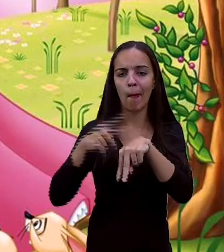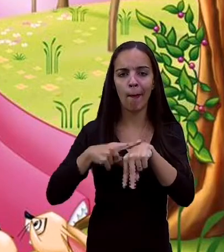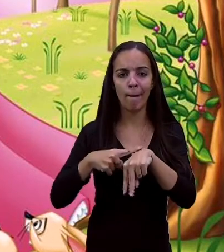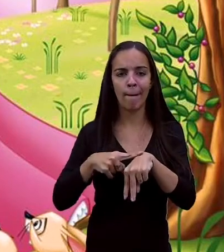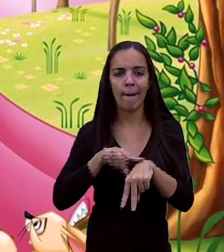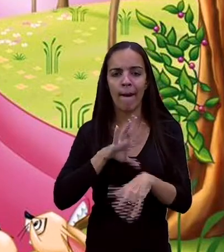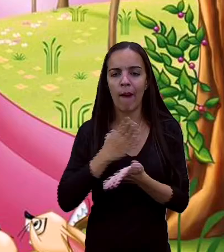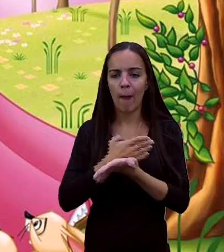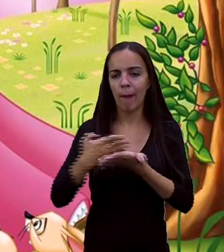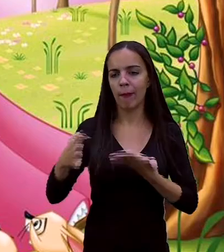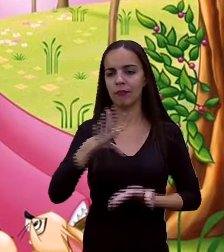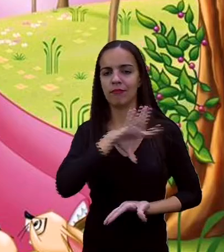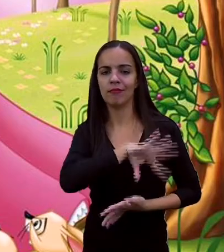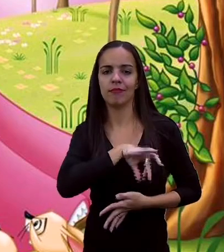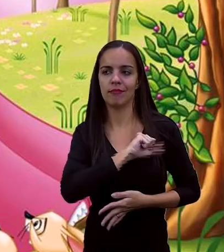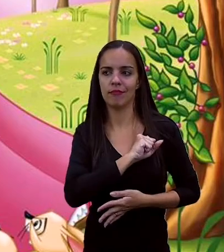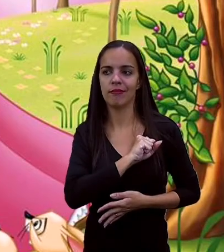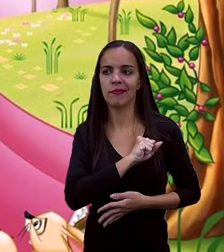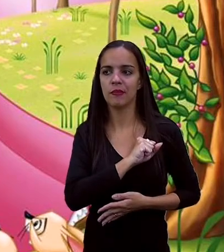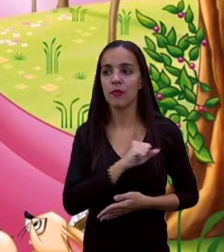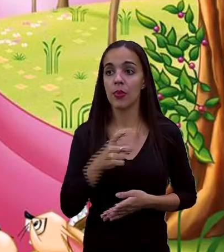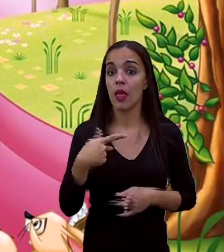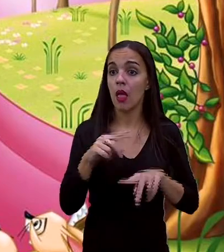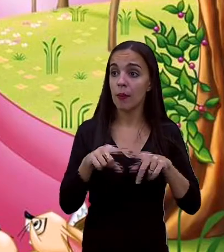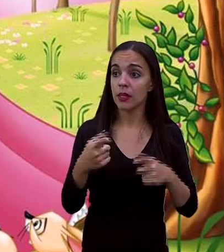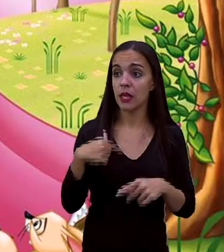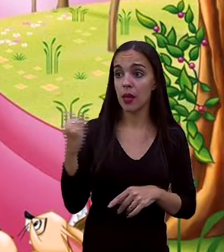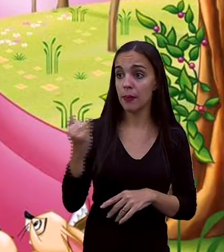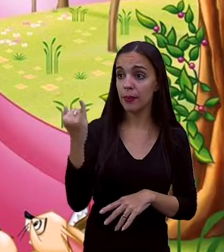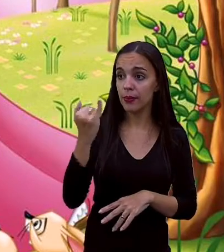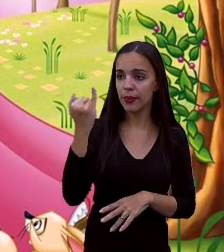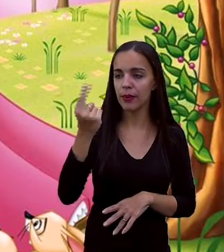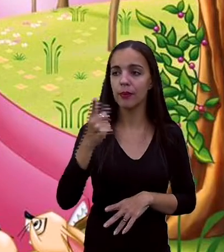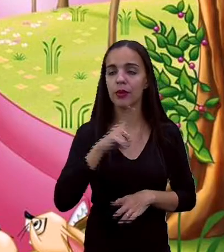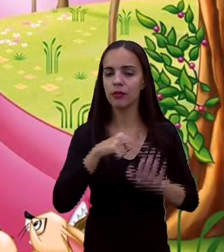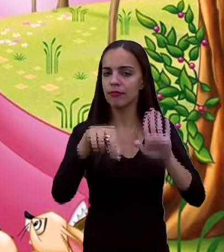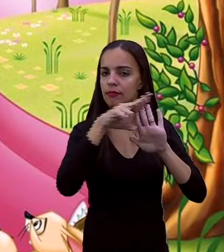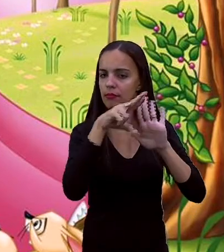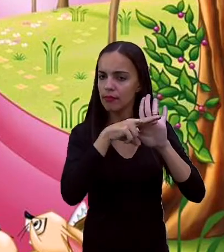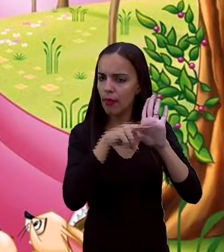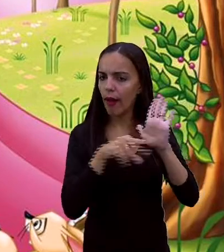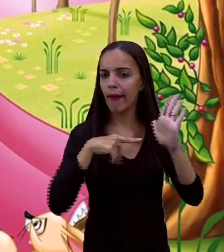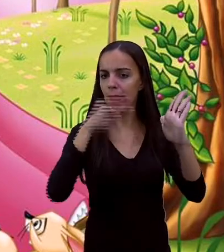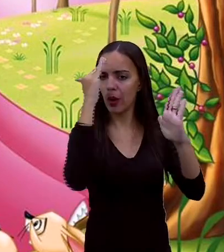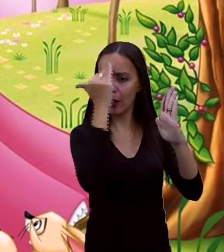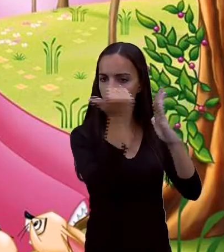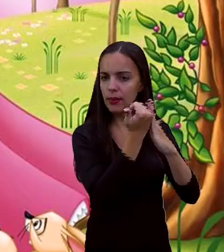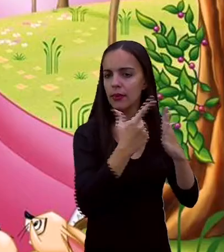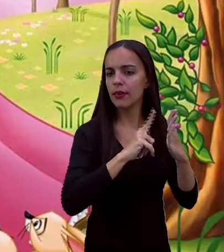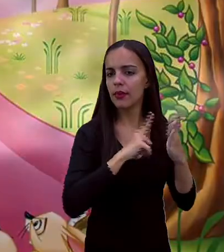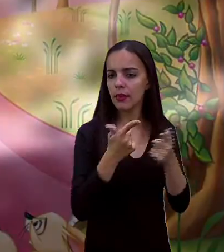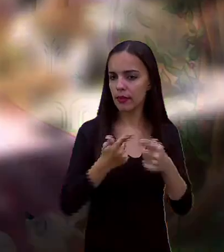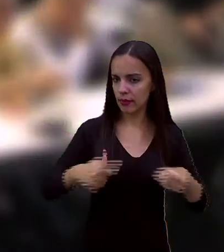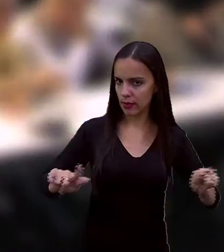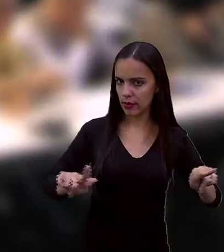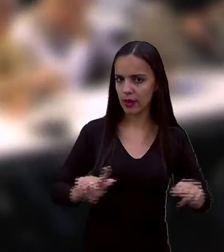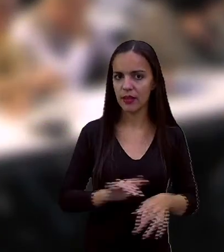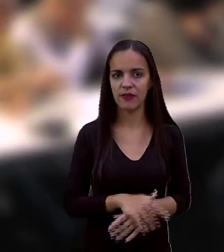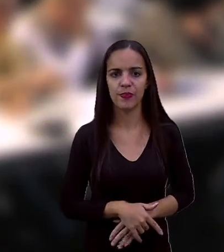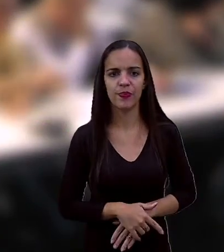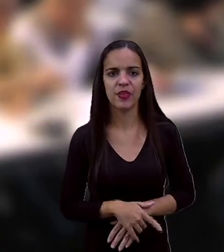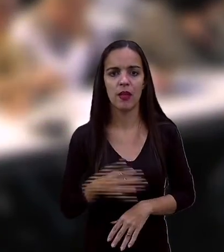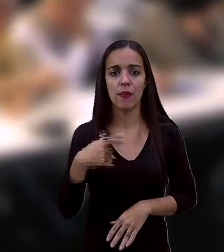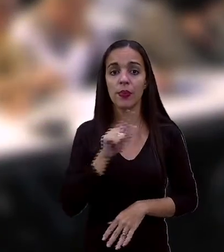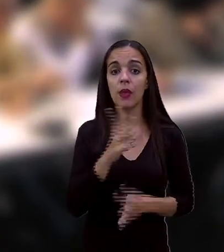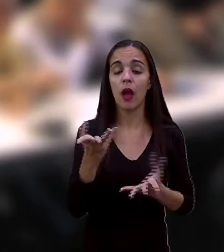exemplo. Mas, como eu disse, é importante nós sabermos que a regra existe na gramática normativa. Terceiro, verbo